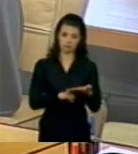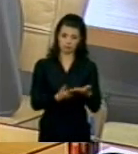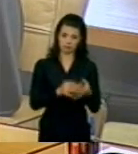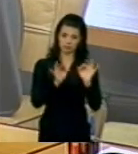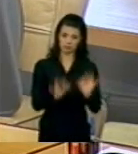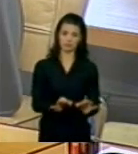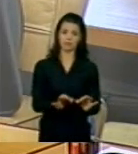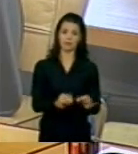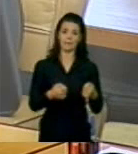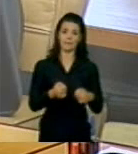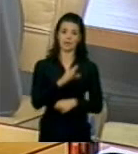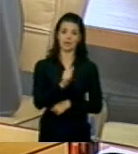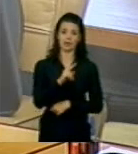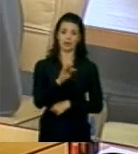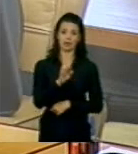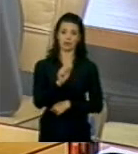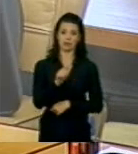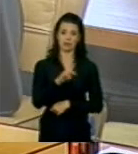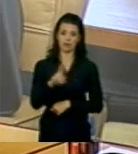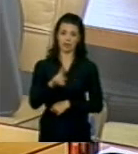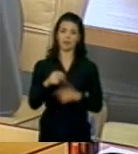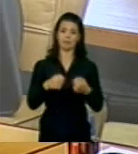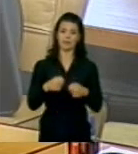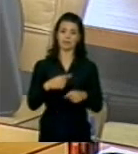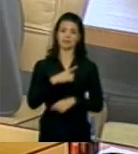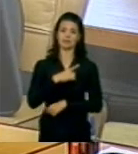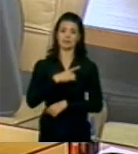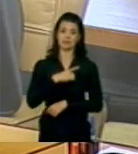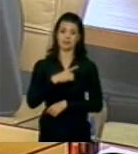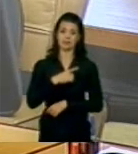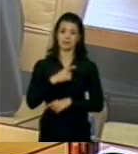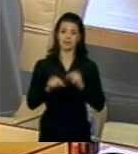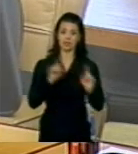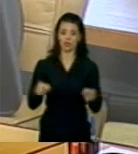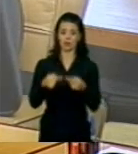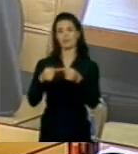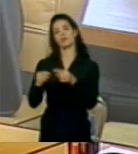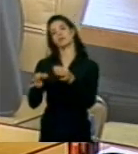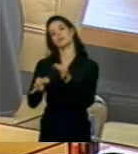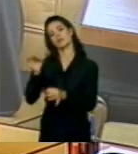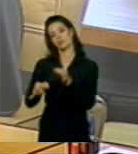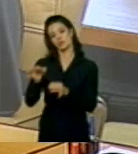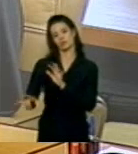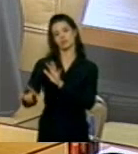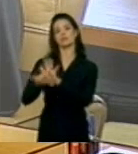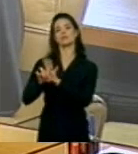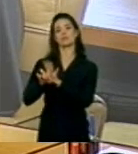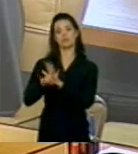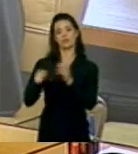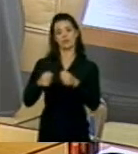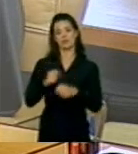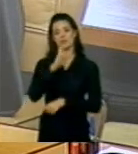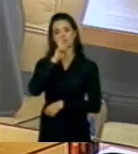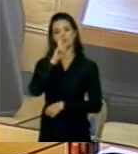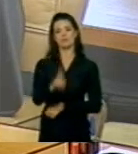aplicabilidade de medidas cautelares venha a ser seguida da remessa dos autos dentro de 24 horas à casa respectiva,